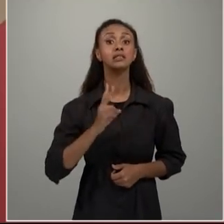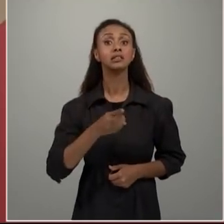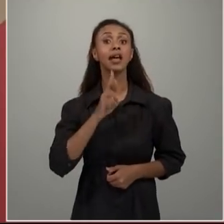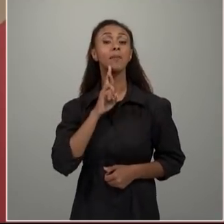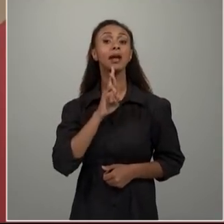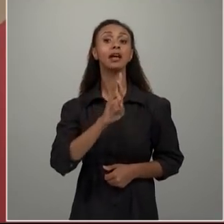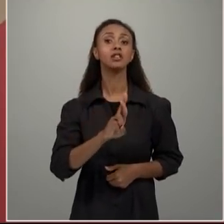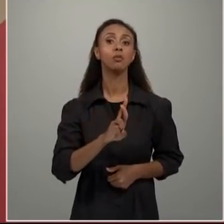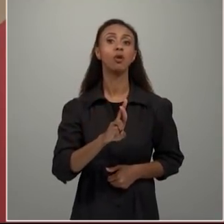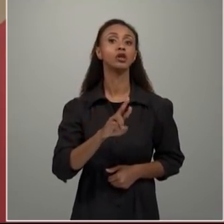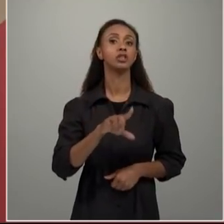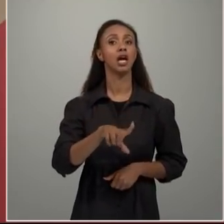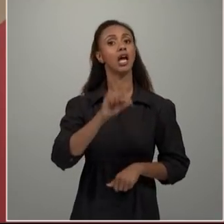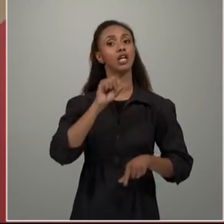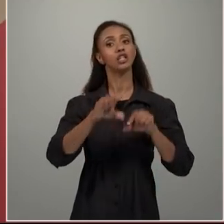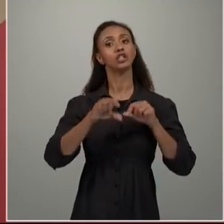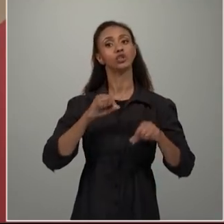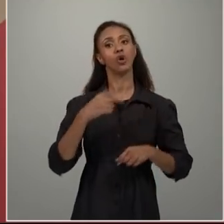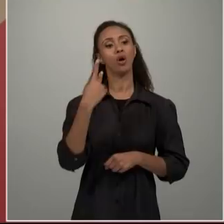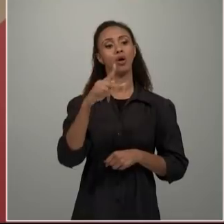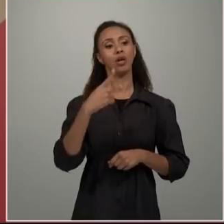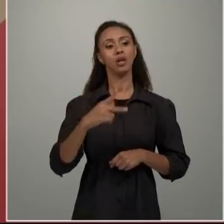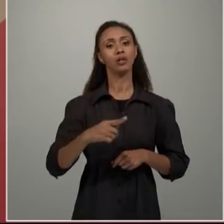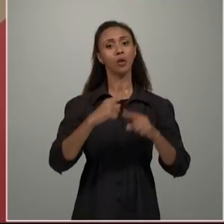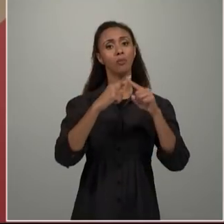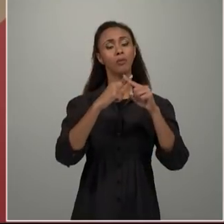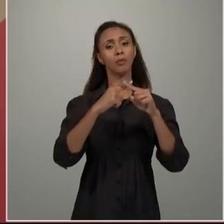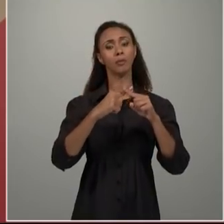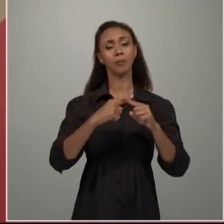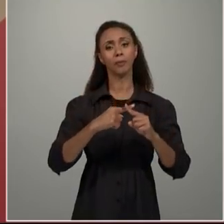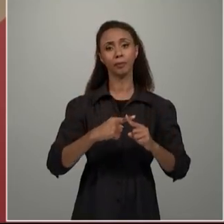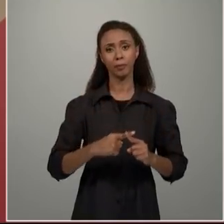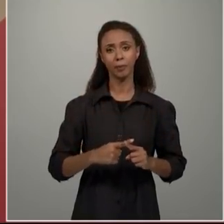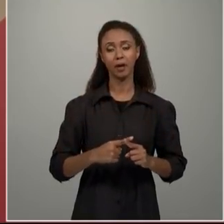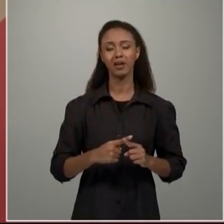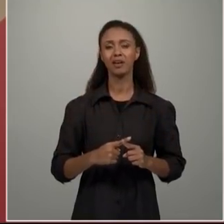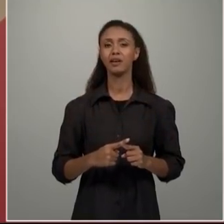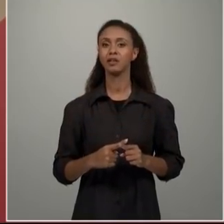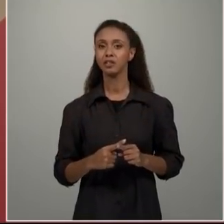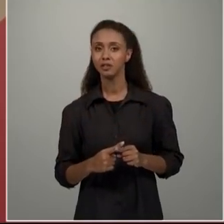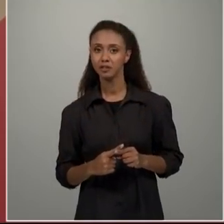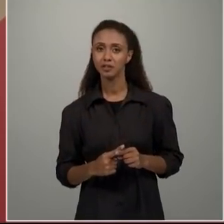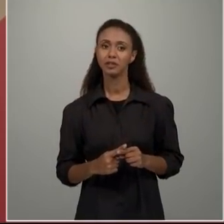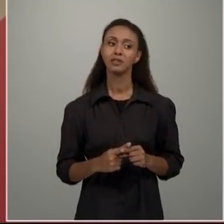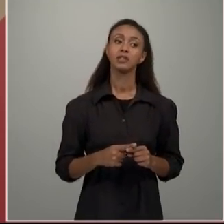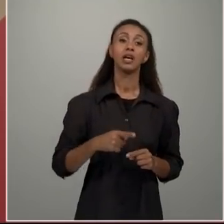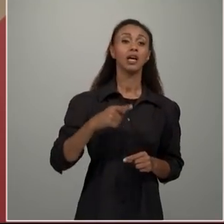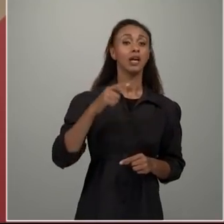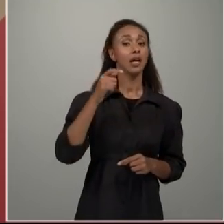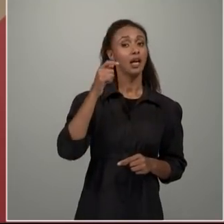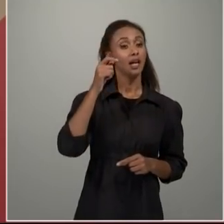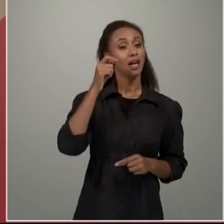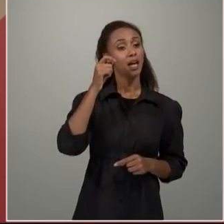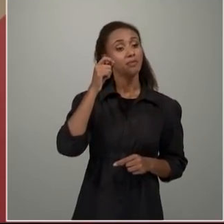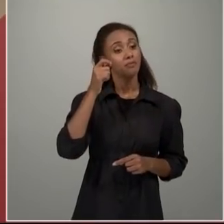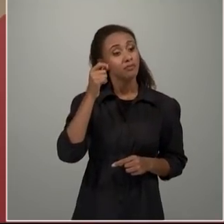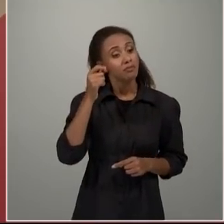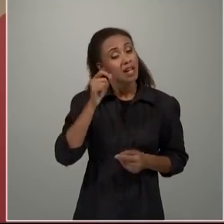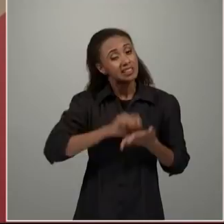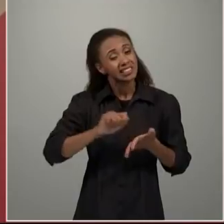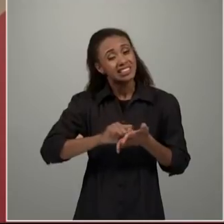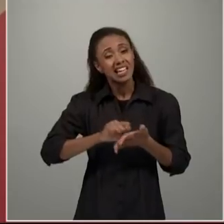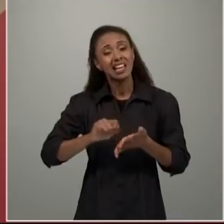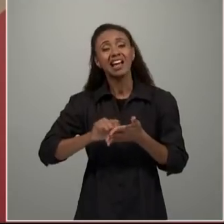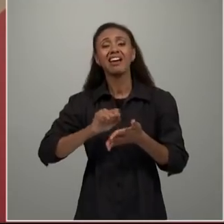de múltipla escolha tá a gente é evitando fazer em inglês é uma prova mais dissertativa porque sempre fica aquela dúvida